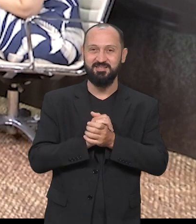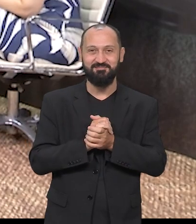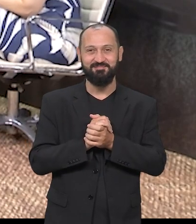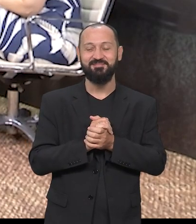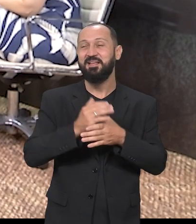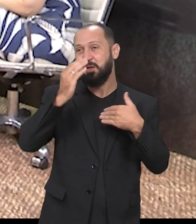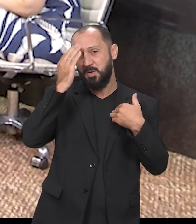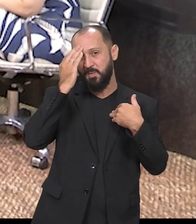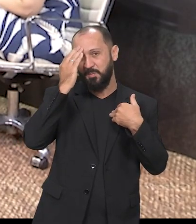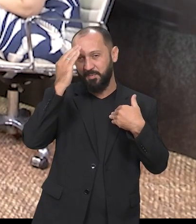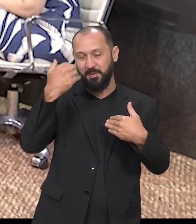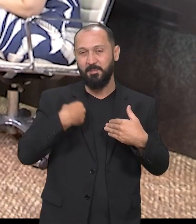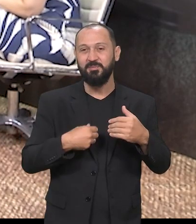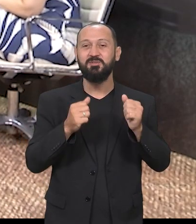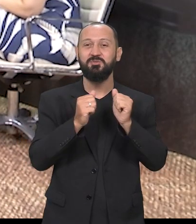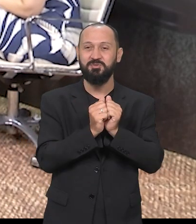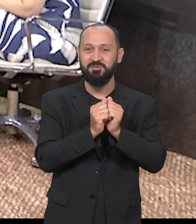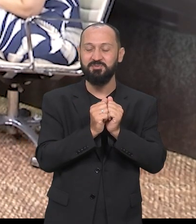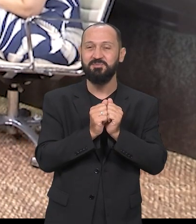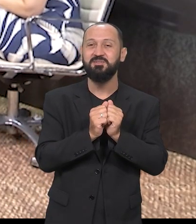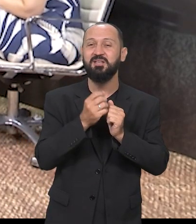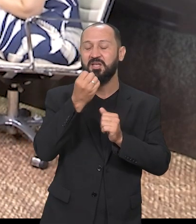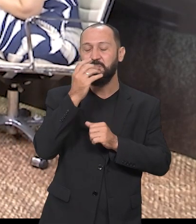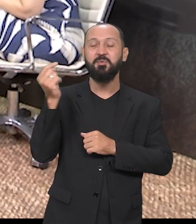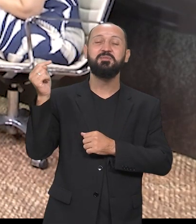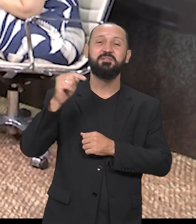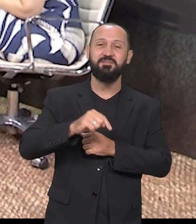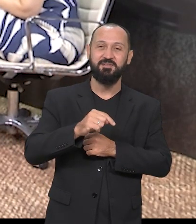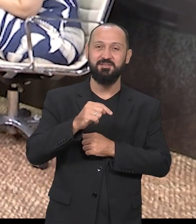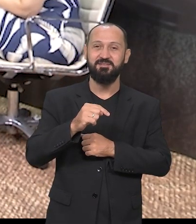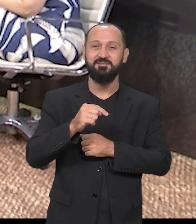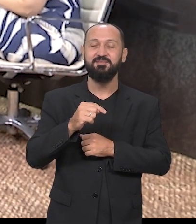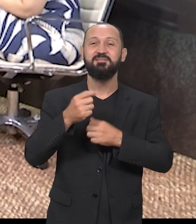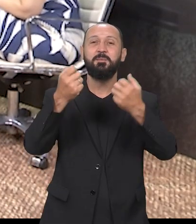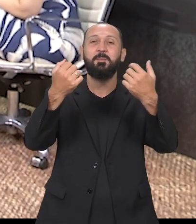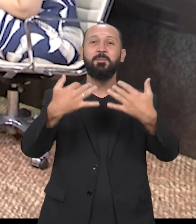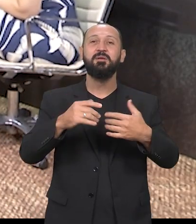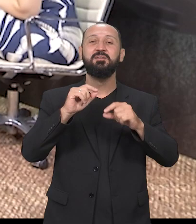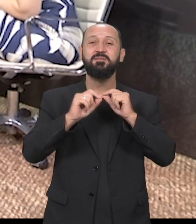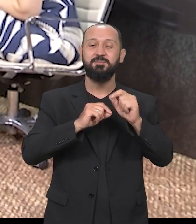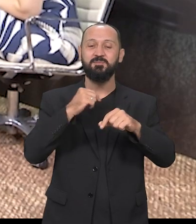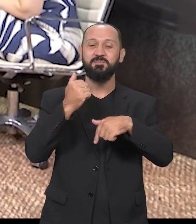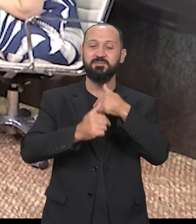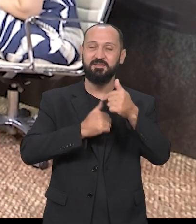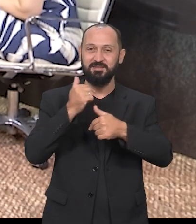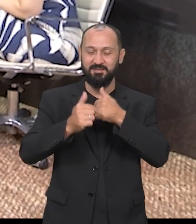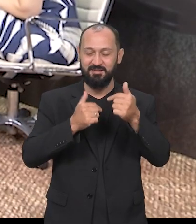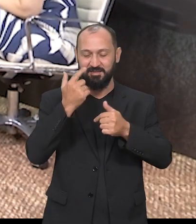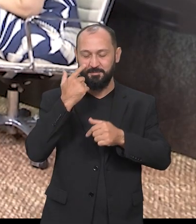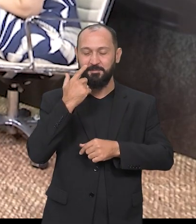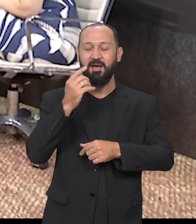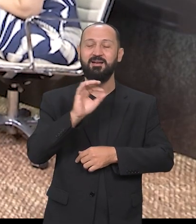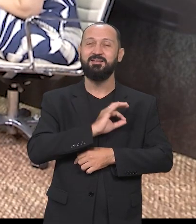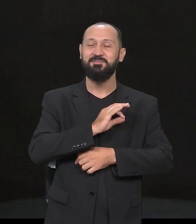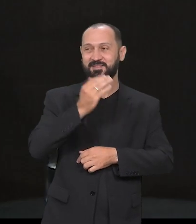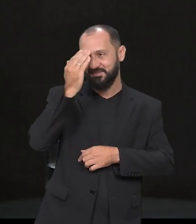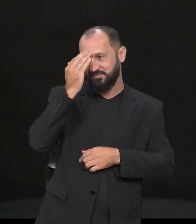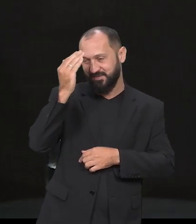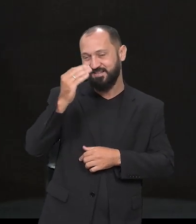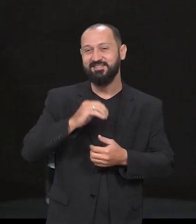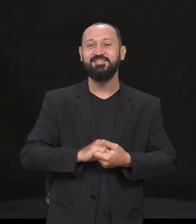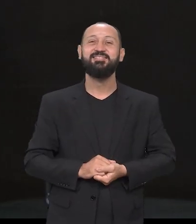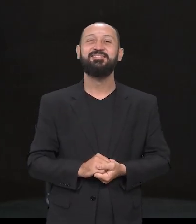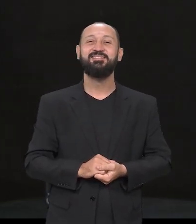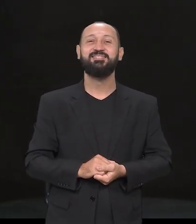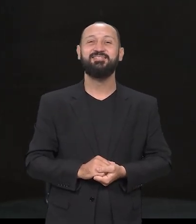excelência. Obrigada por estar aqui conosco, que bom que você veio para esclarecer um pouquinho sobre o trabalho da perícia. Obrigada.